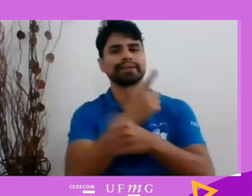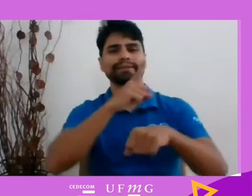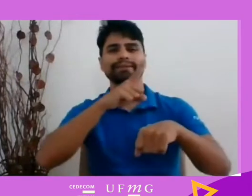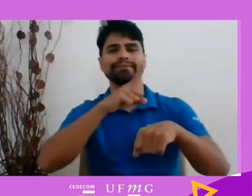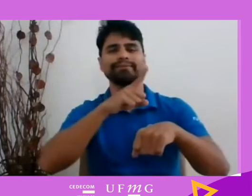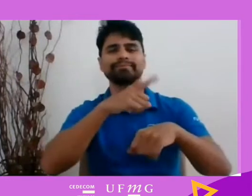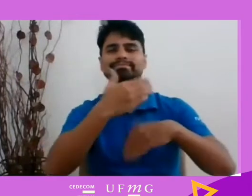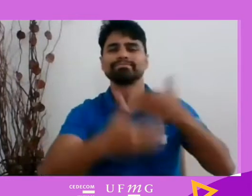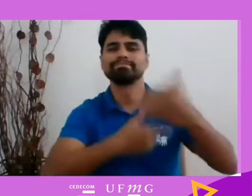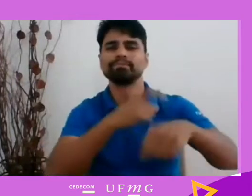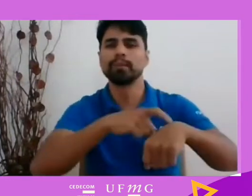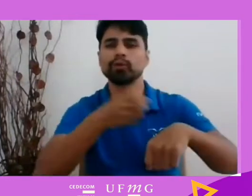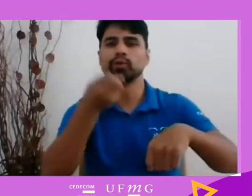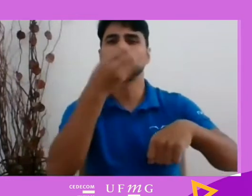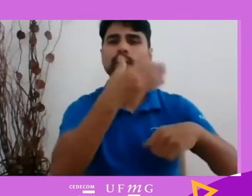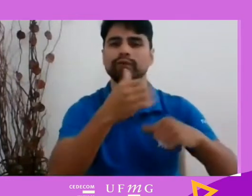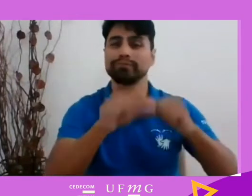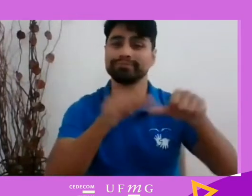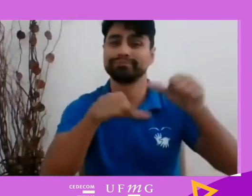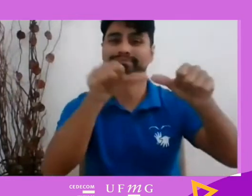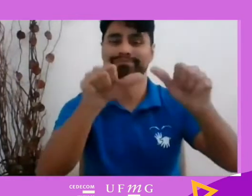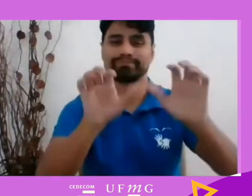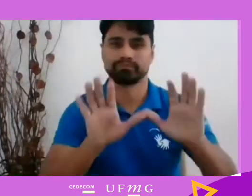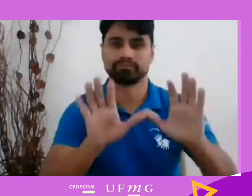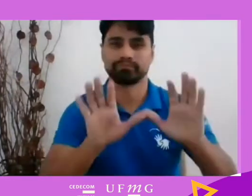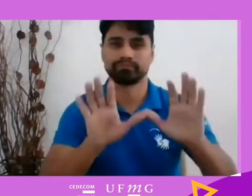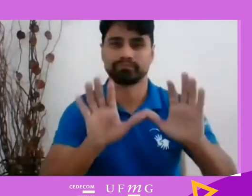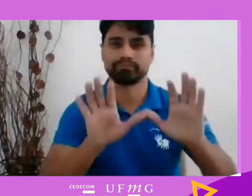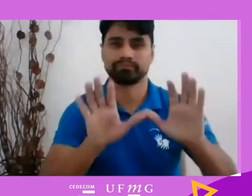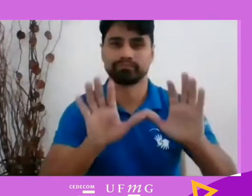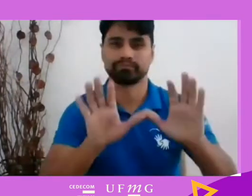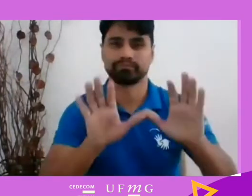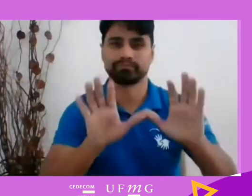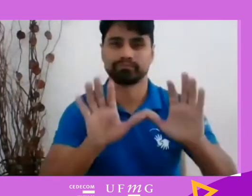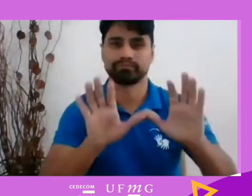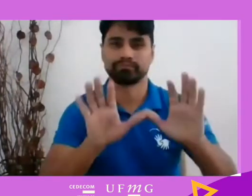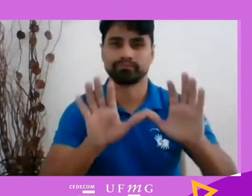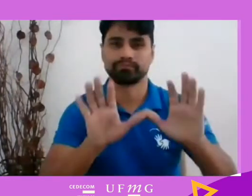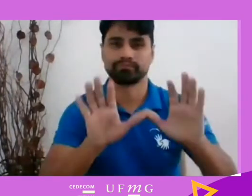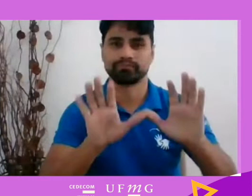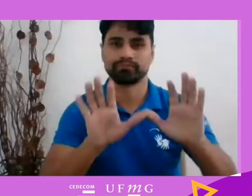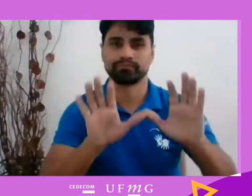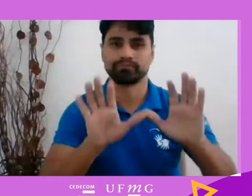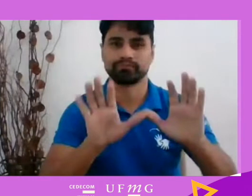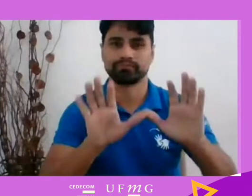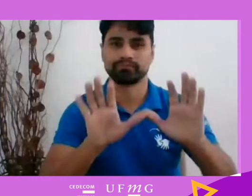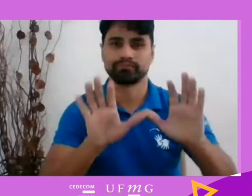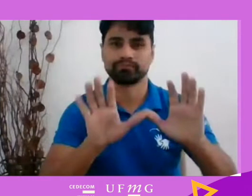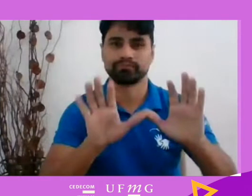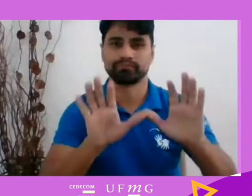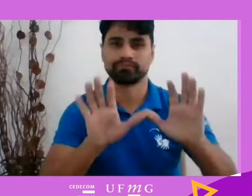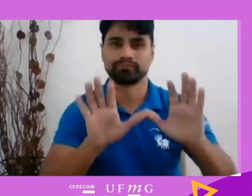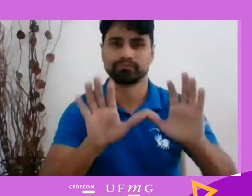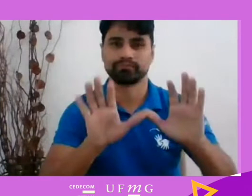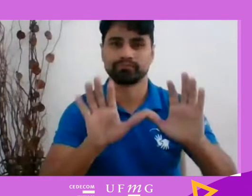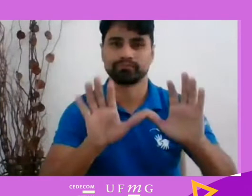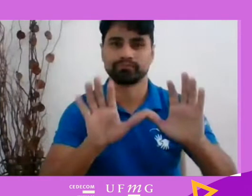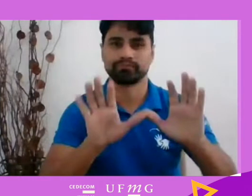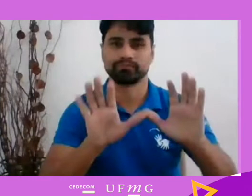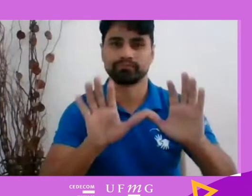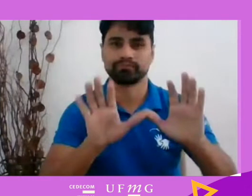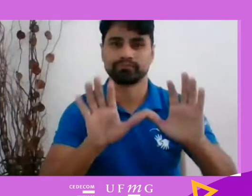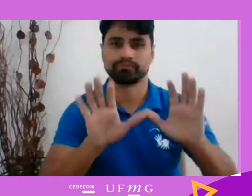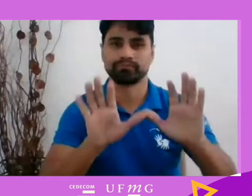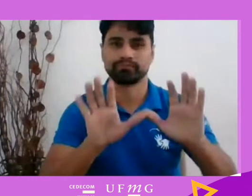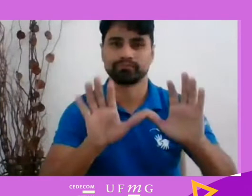essas eleições municipais de uma forma como nós nunca assistimos. Então, vai ser muito complicado pensar isso, porque, por exemplo, a